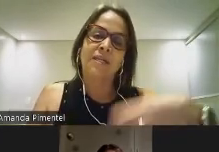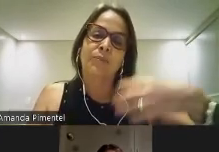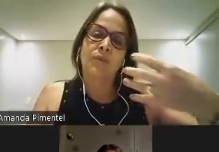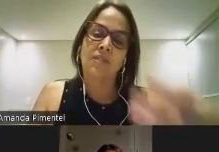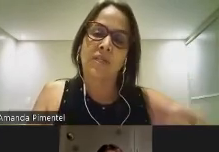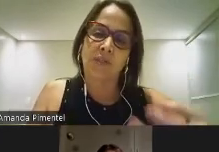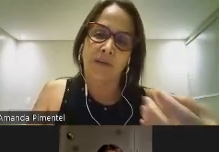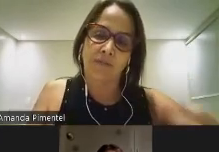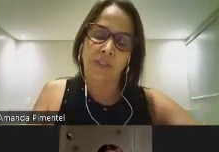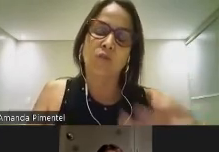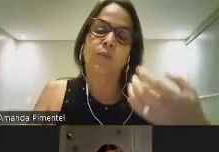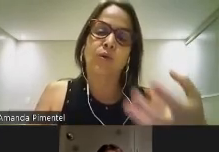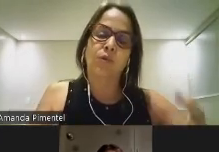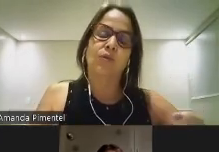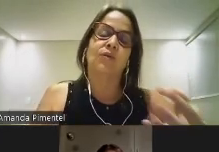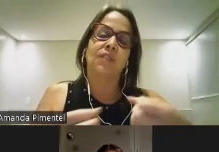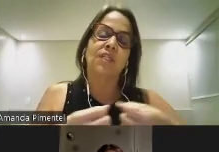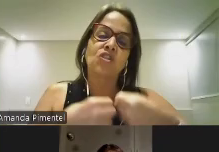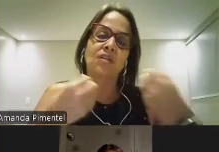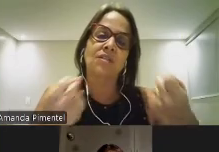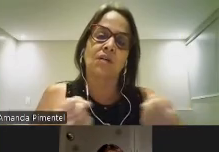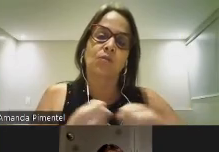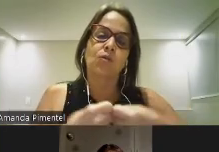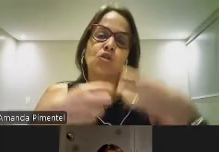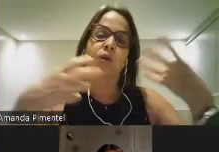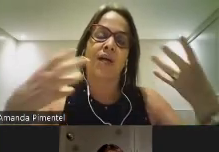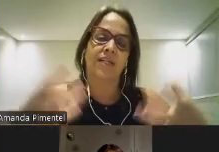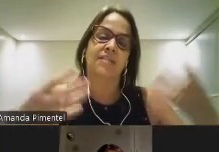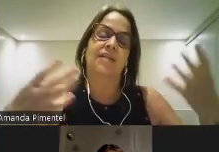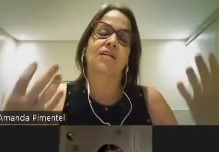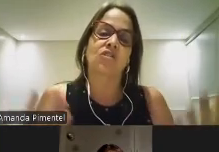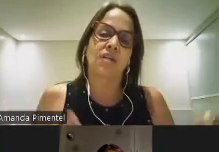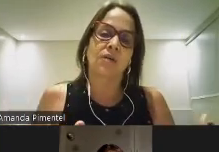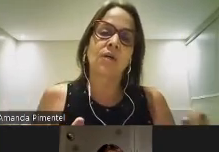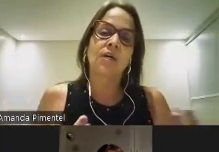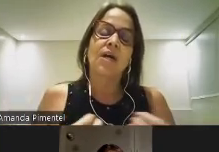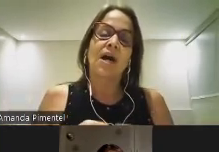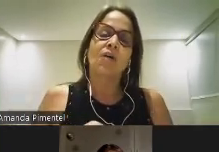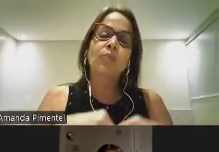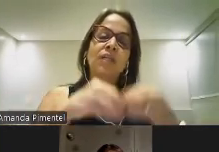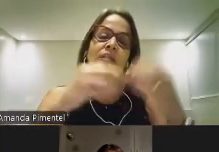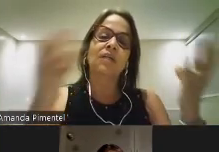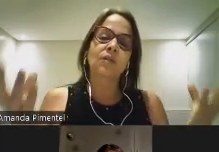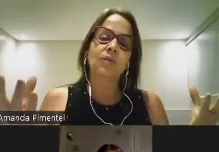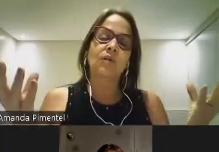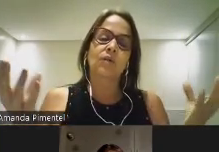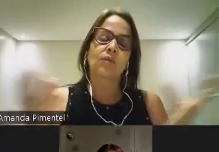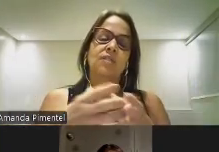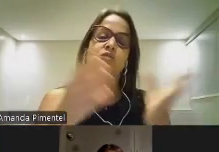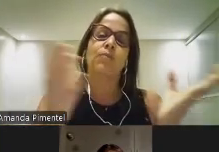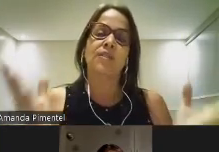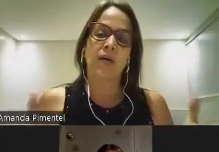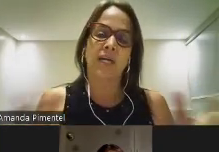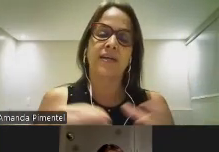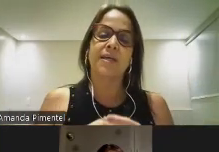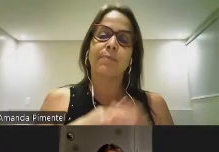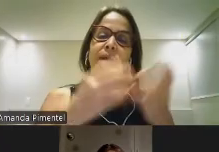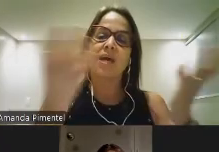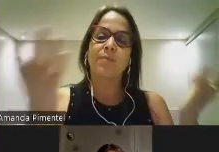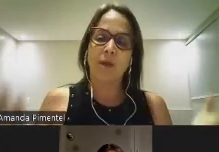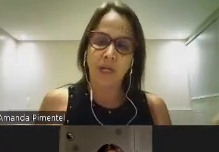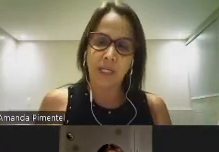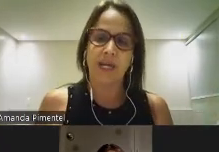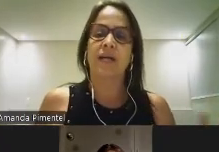para que essa posição de avanço promova uma distensão muscular nessa região, aumentando esse espaço aéreo,